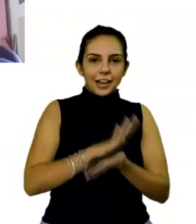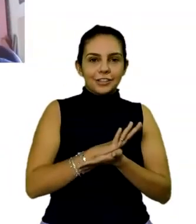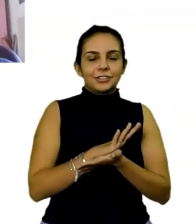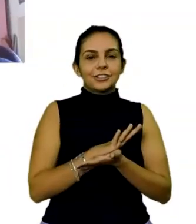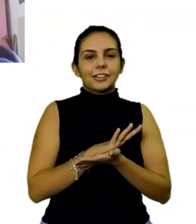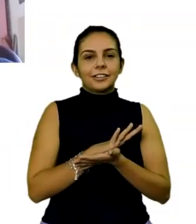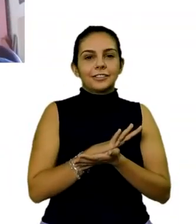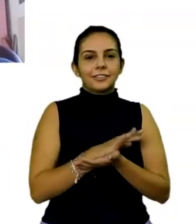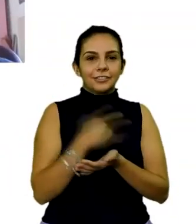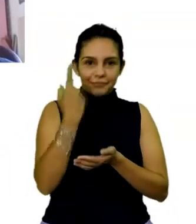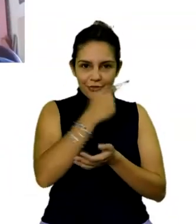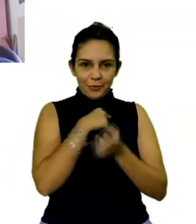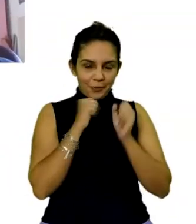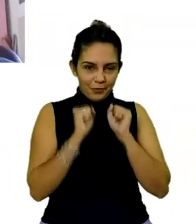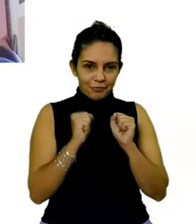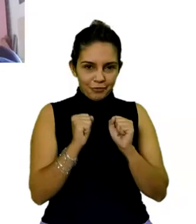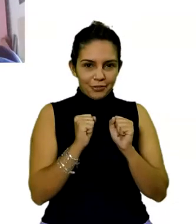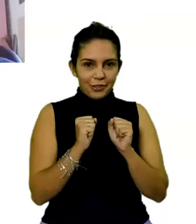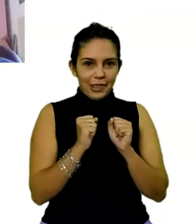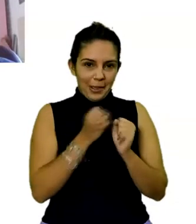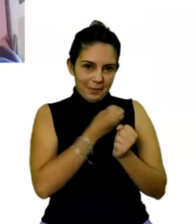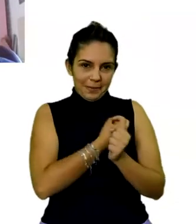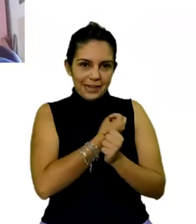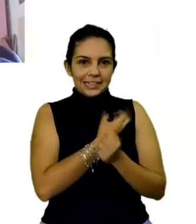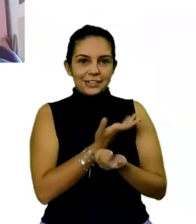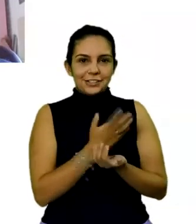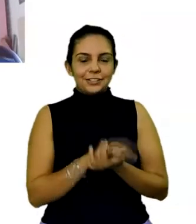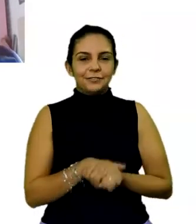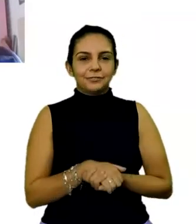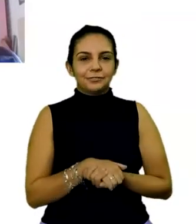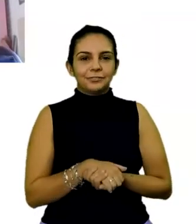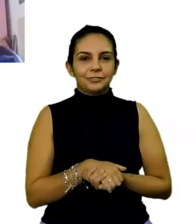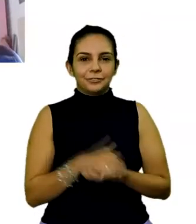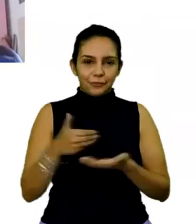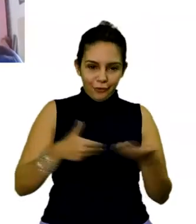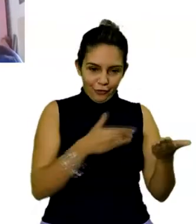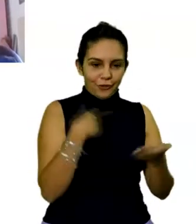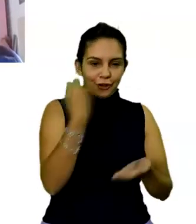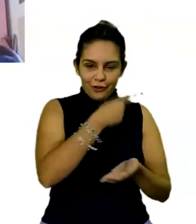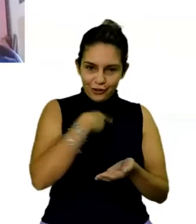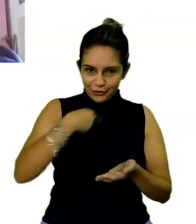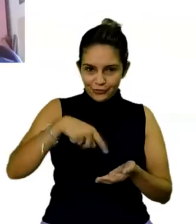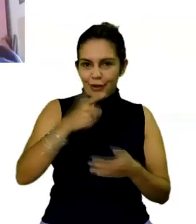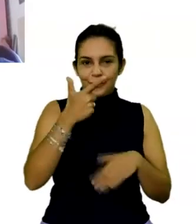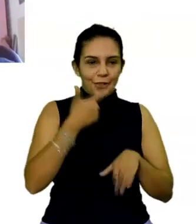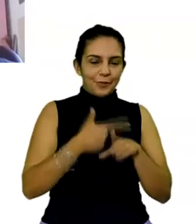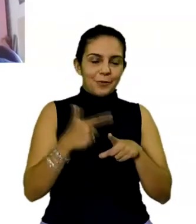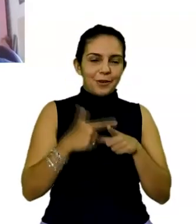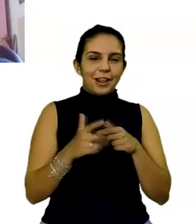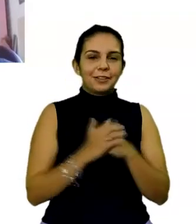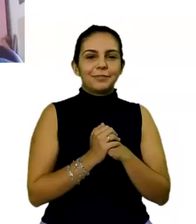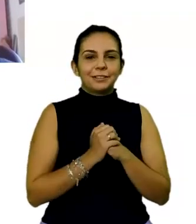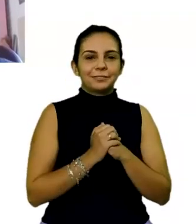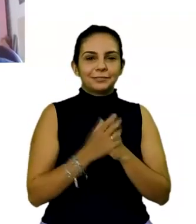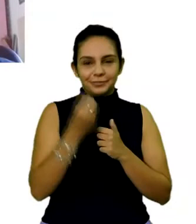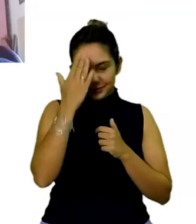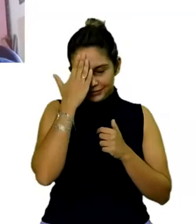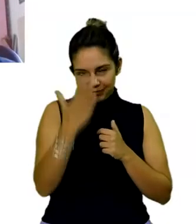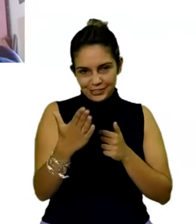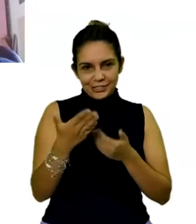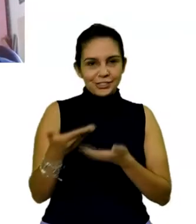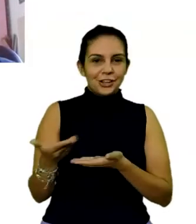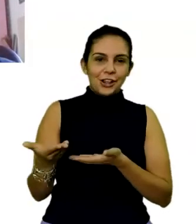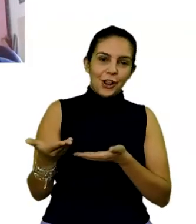Araxá, né, a gente possa estar presente, né? Convida que a gente vai, sem problema. Tá bom, gente? Obrigada